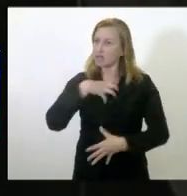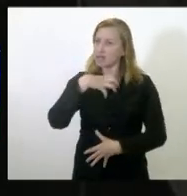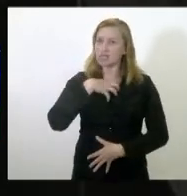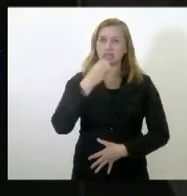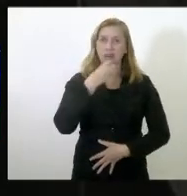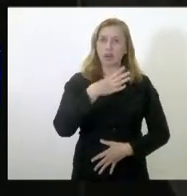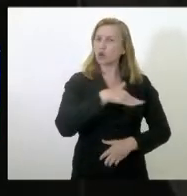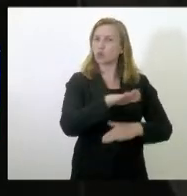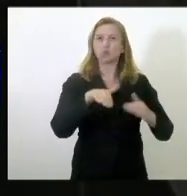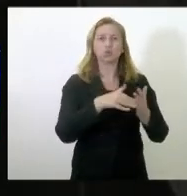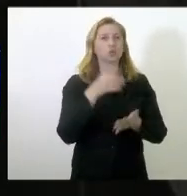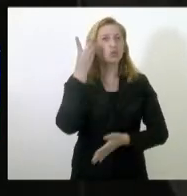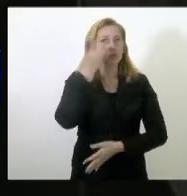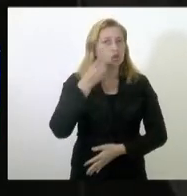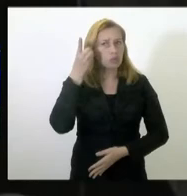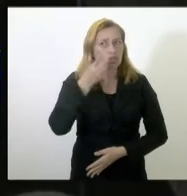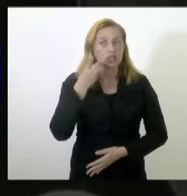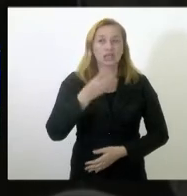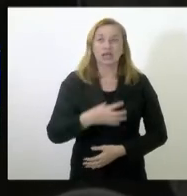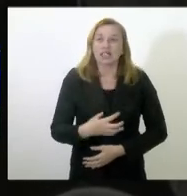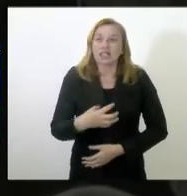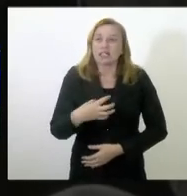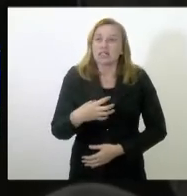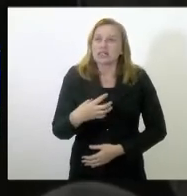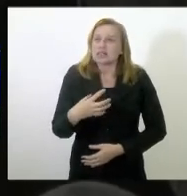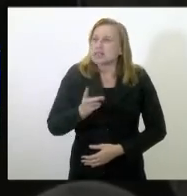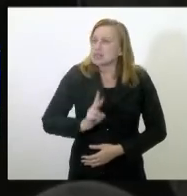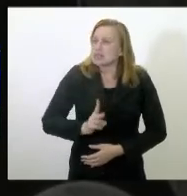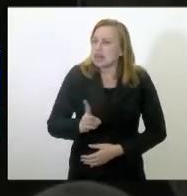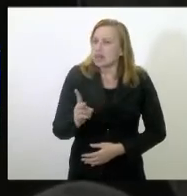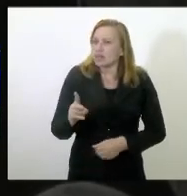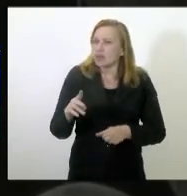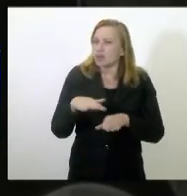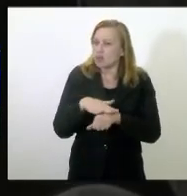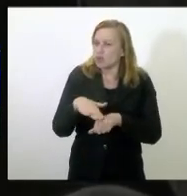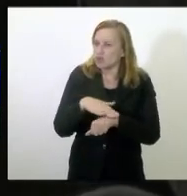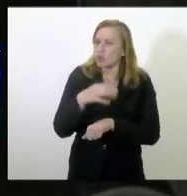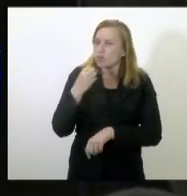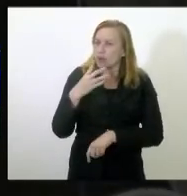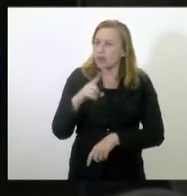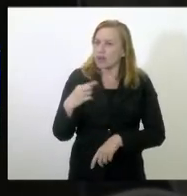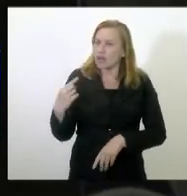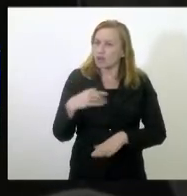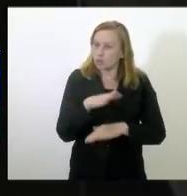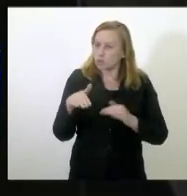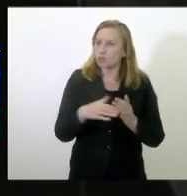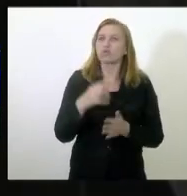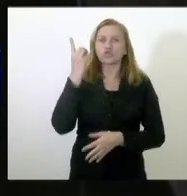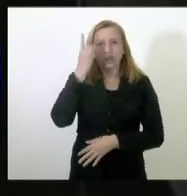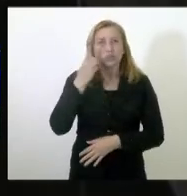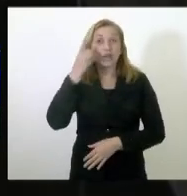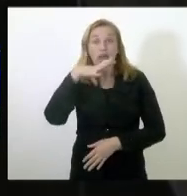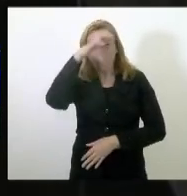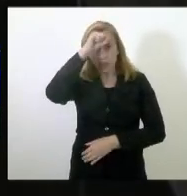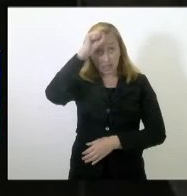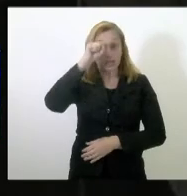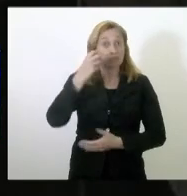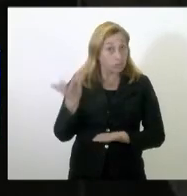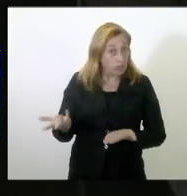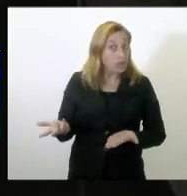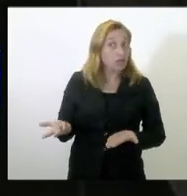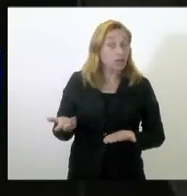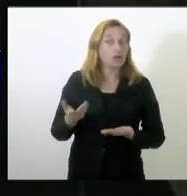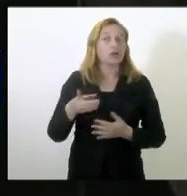os parlamentares, que ele sempre transitou muito bem por esta casa, né, com os parlamentares, e aprendeu muito com